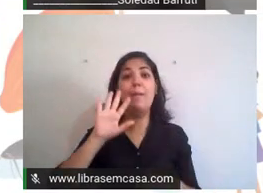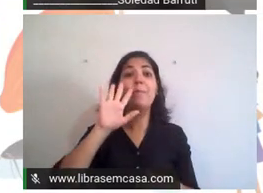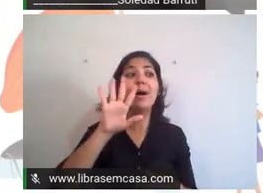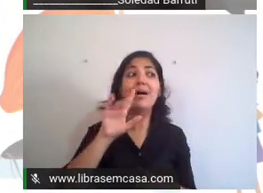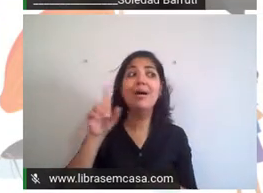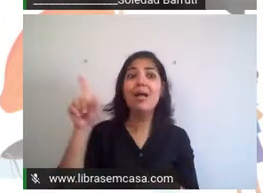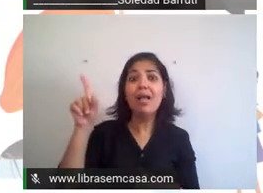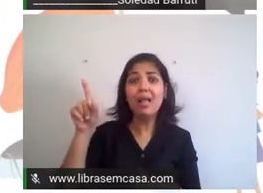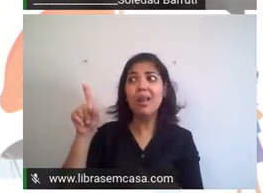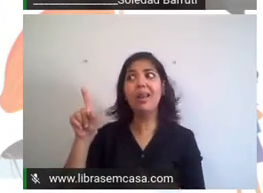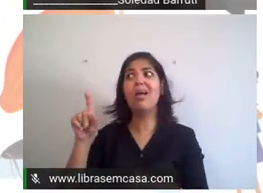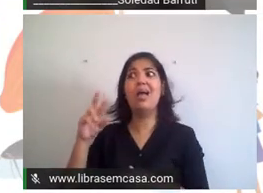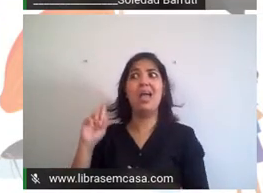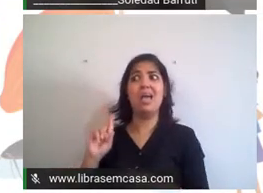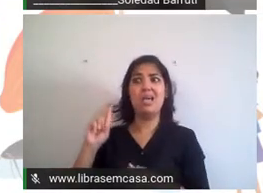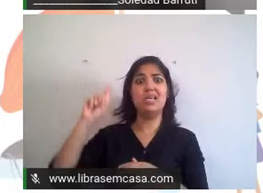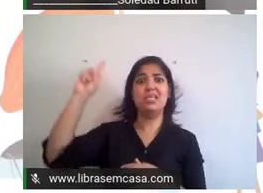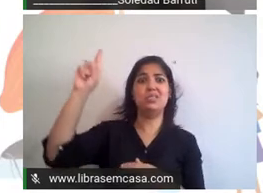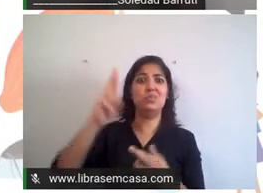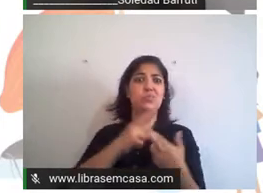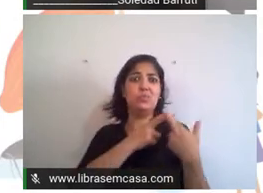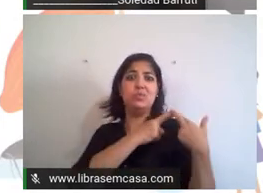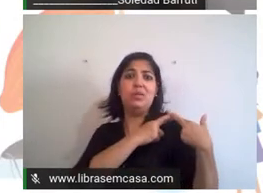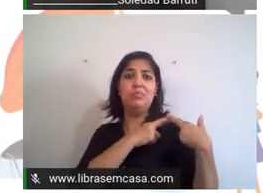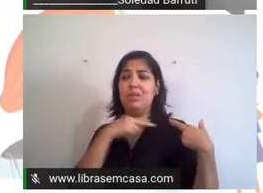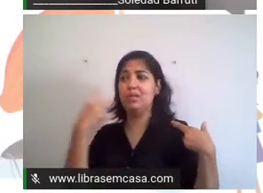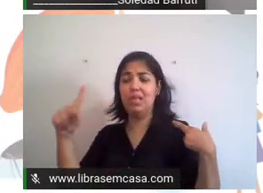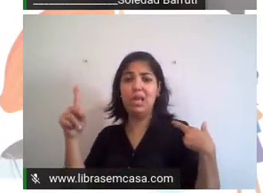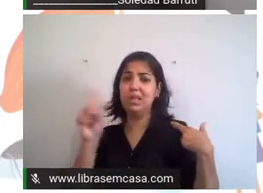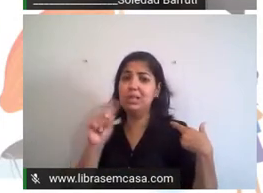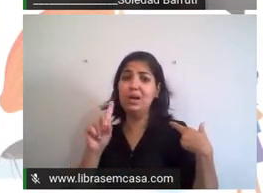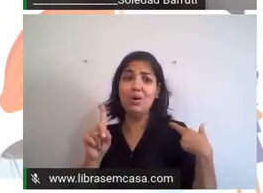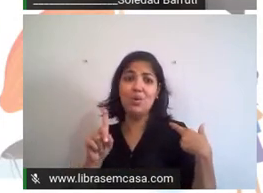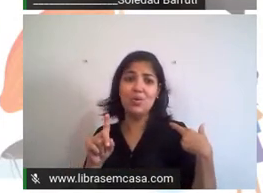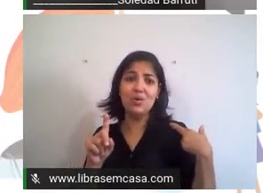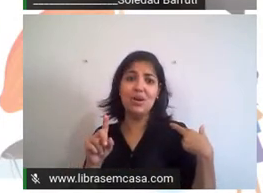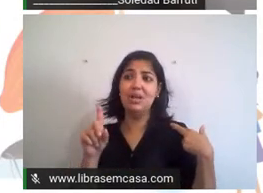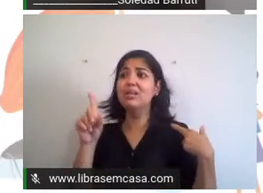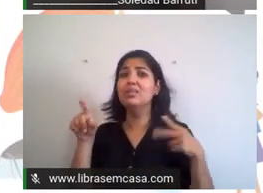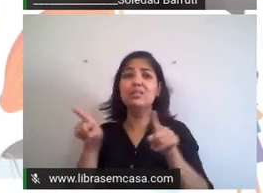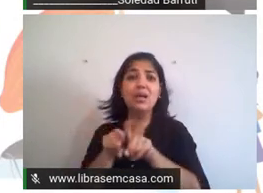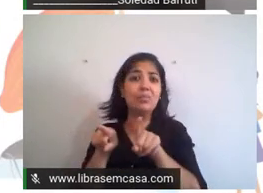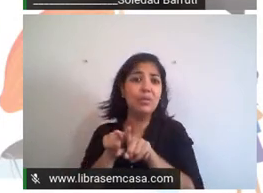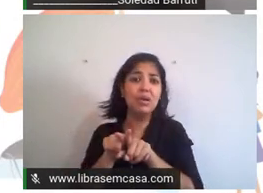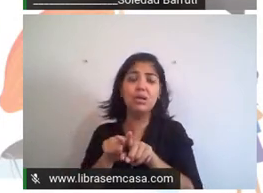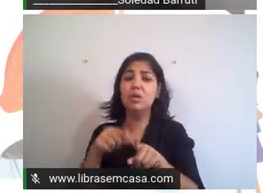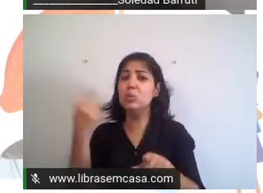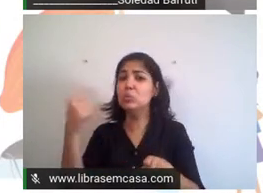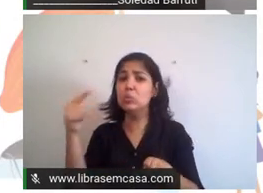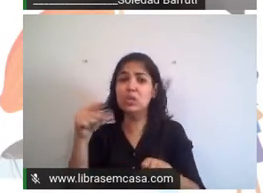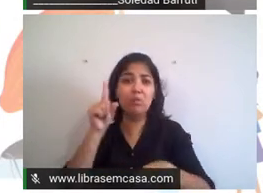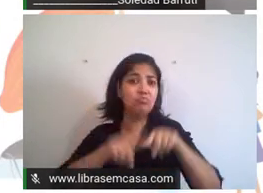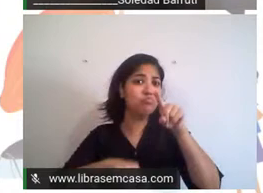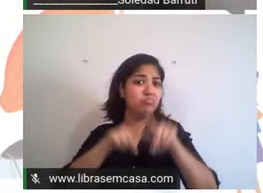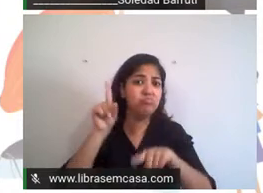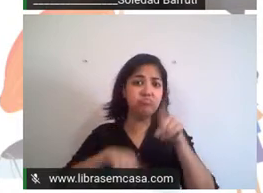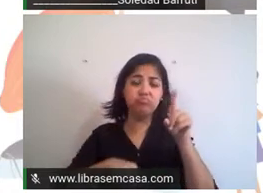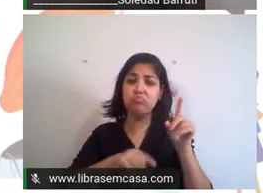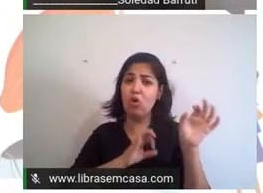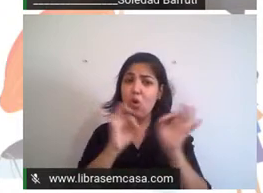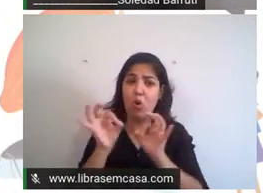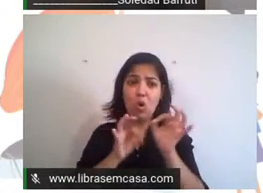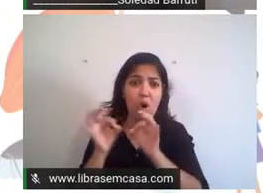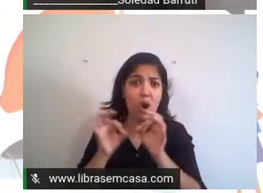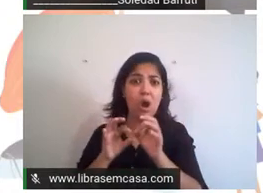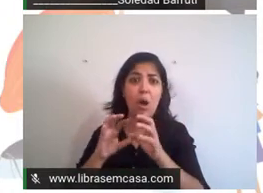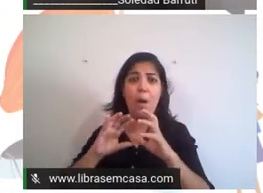isso, ela não tem mandato para isso, e não tem mecanismos legais internacionais, por exemplo,